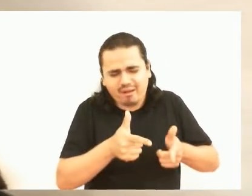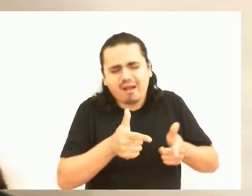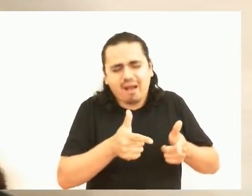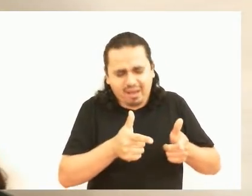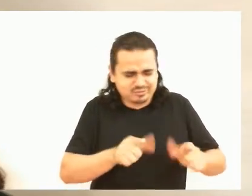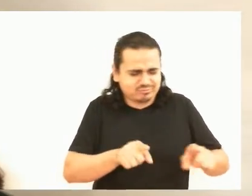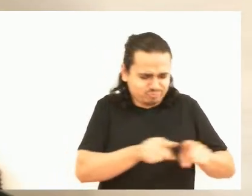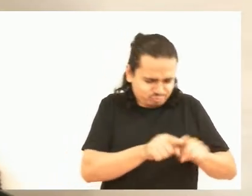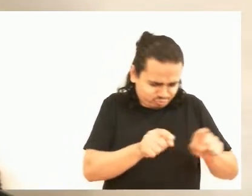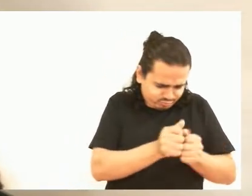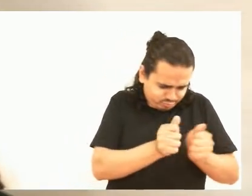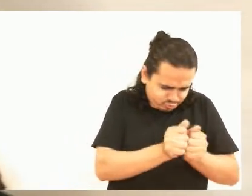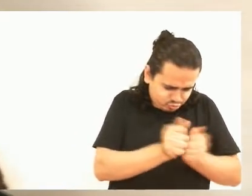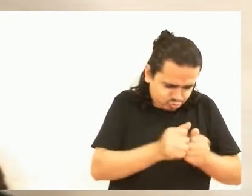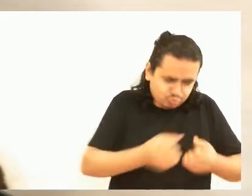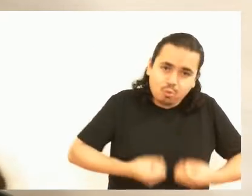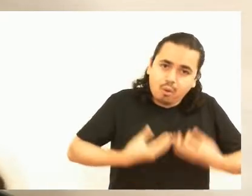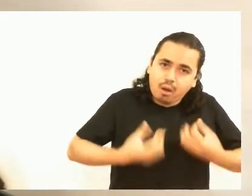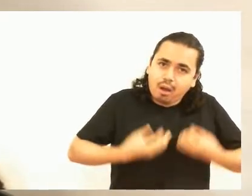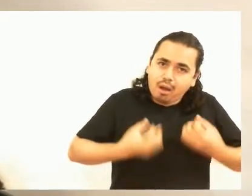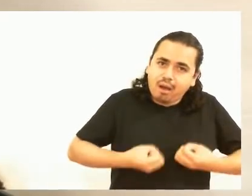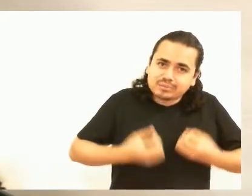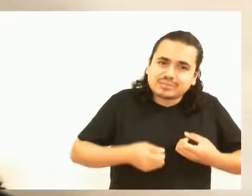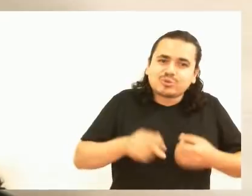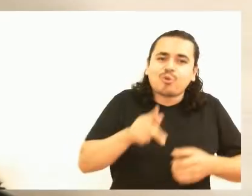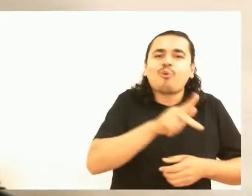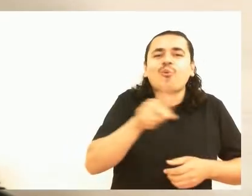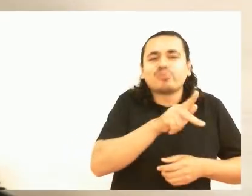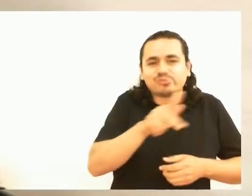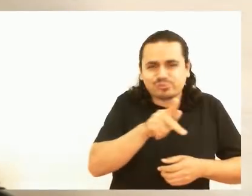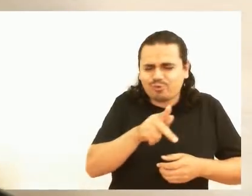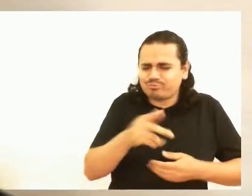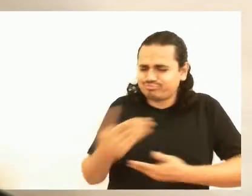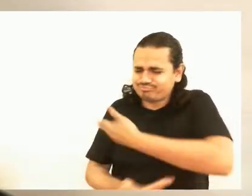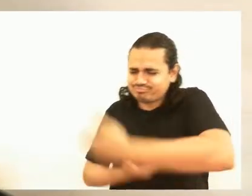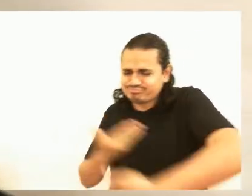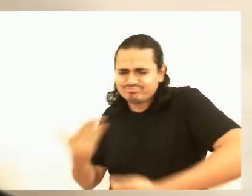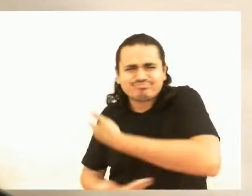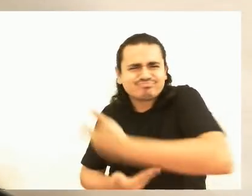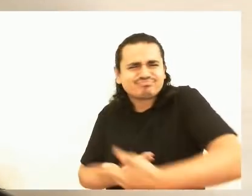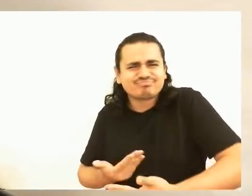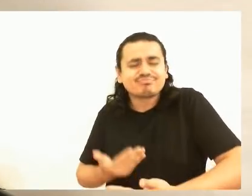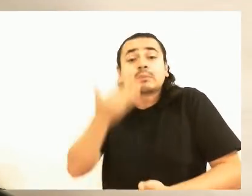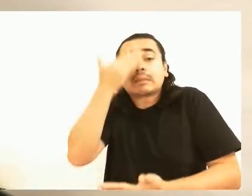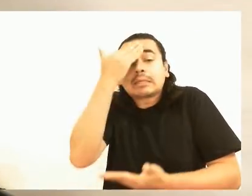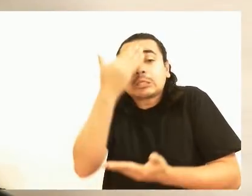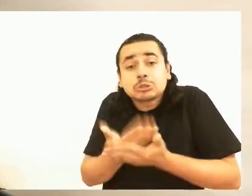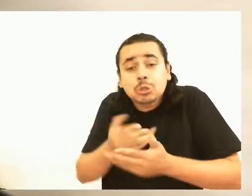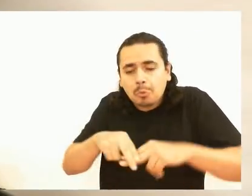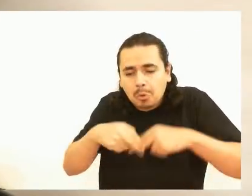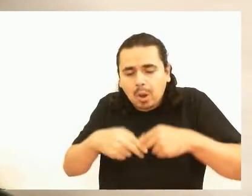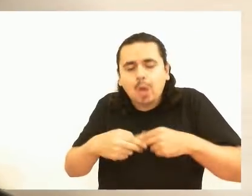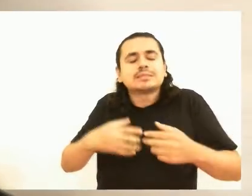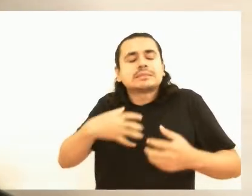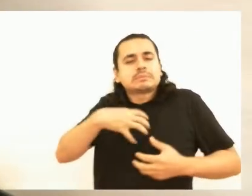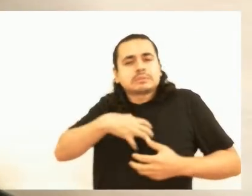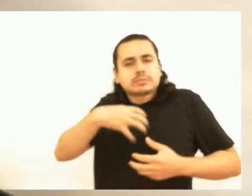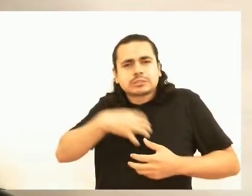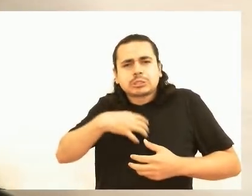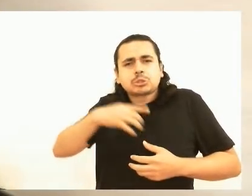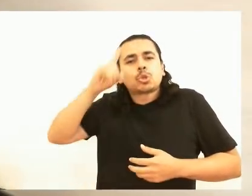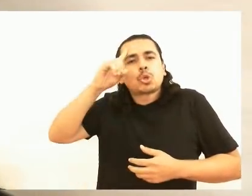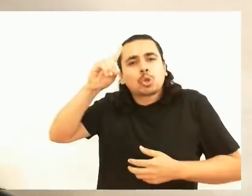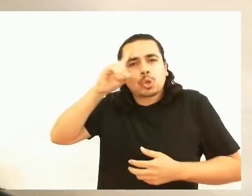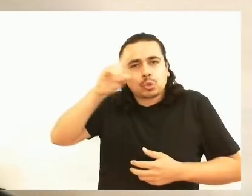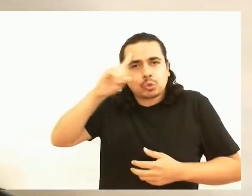escuta do corpo do educador eu acredito nisso porque é uma coisa que eu sinto na pele diariamente